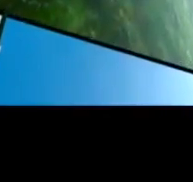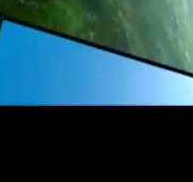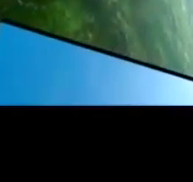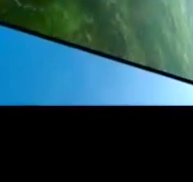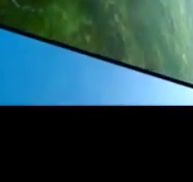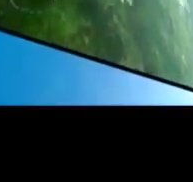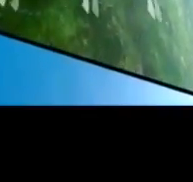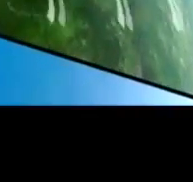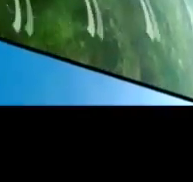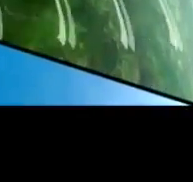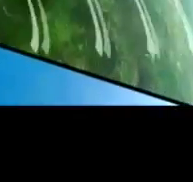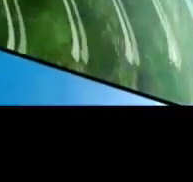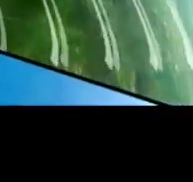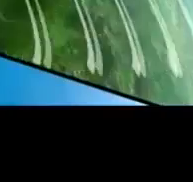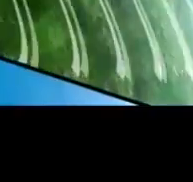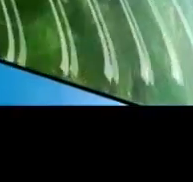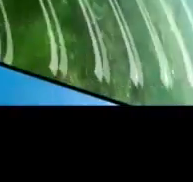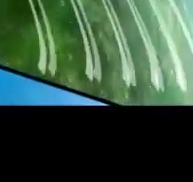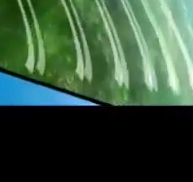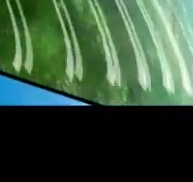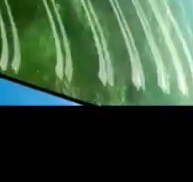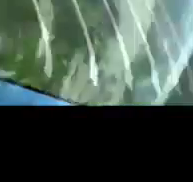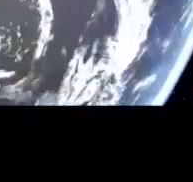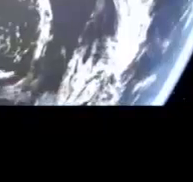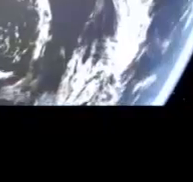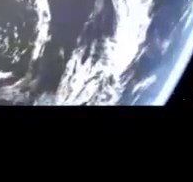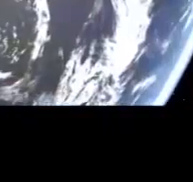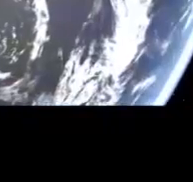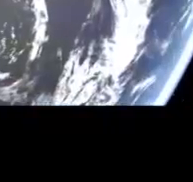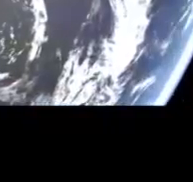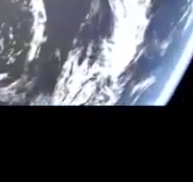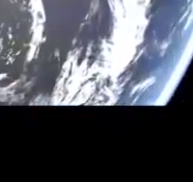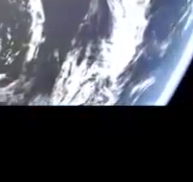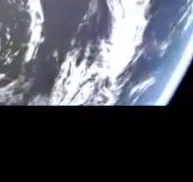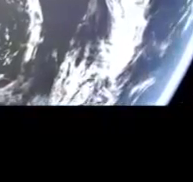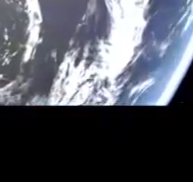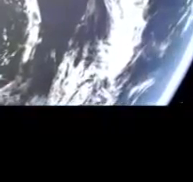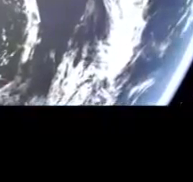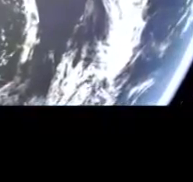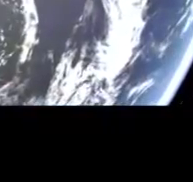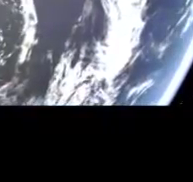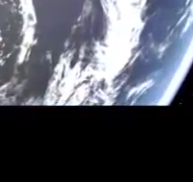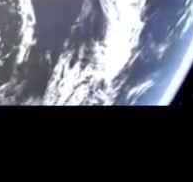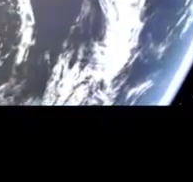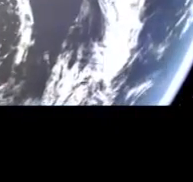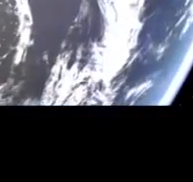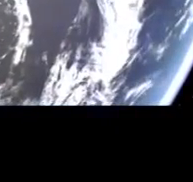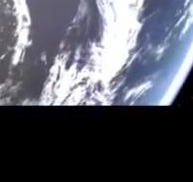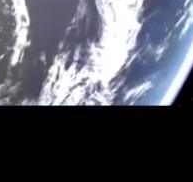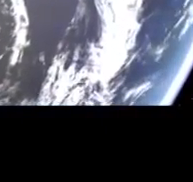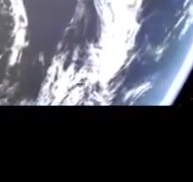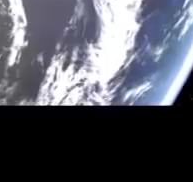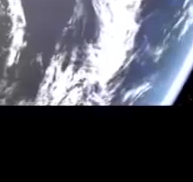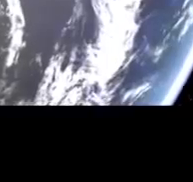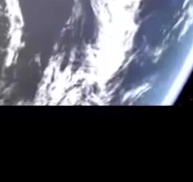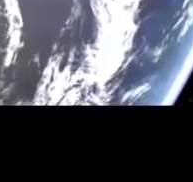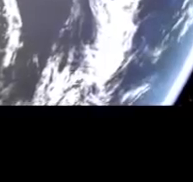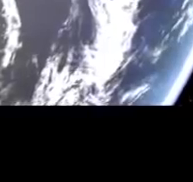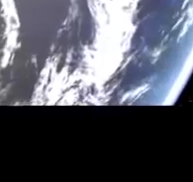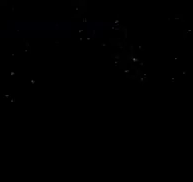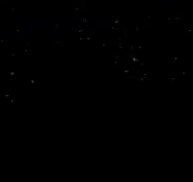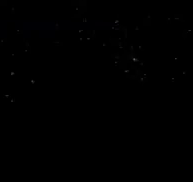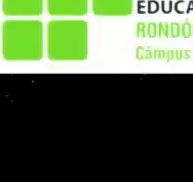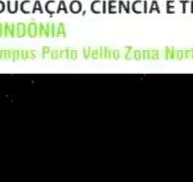Atenção Polos EAD. Após o top de 5 segundos, mais educação, ciência e tecnologia no